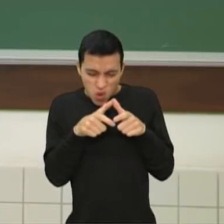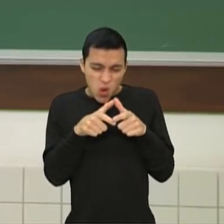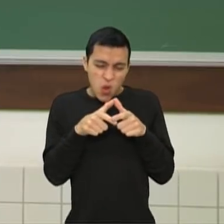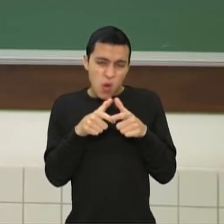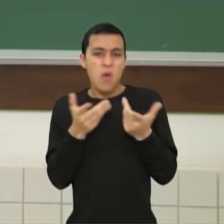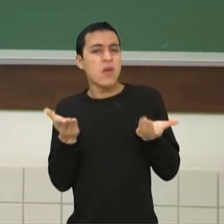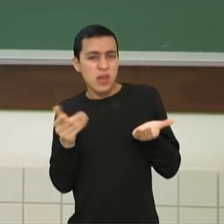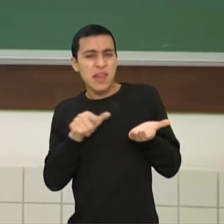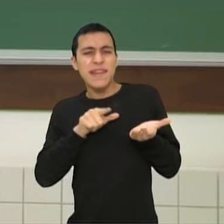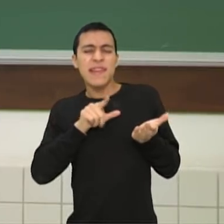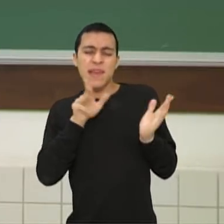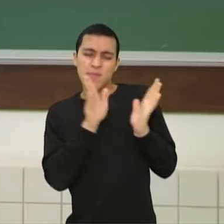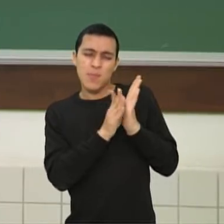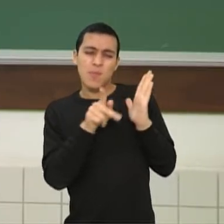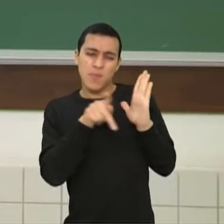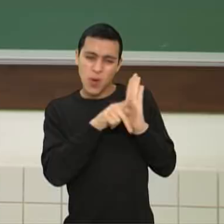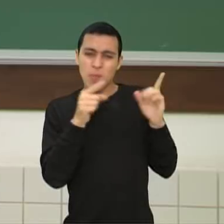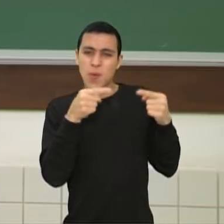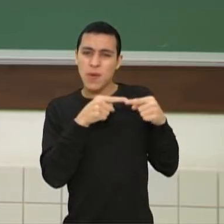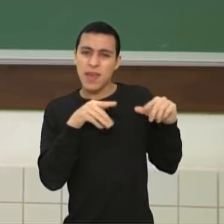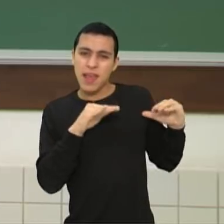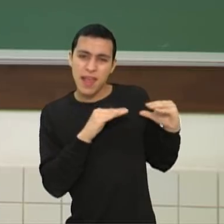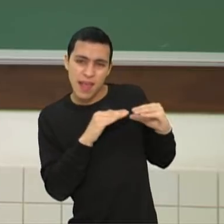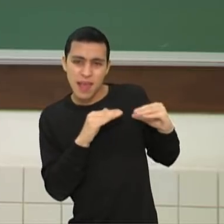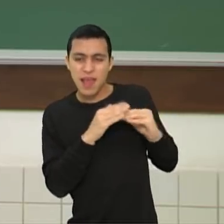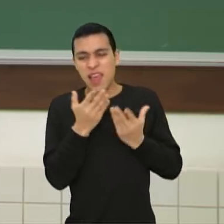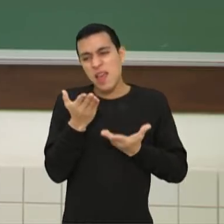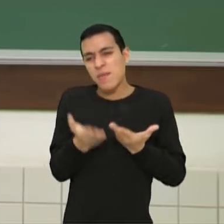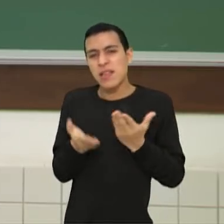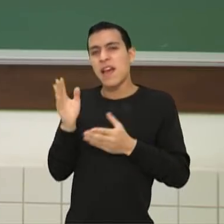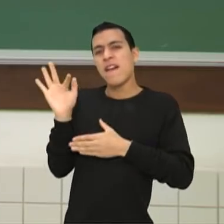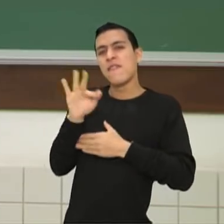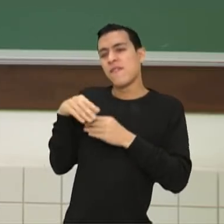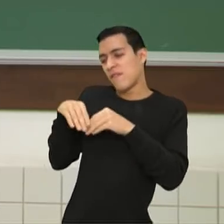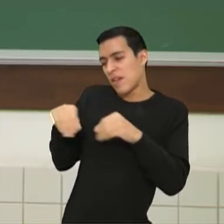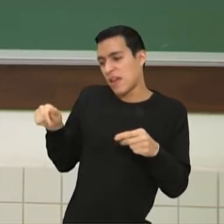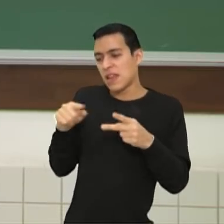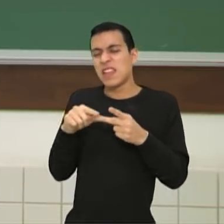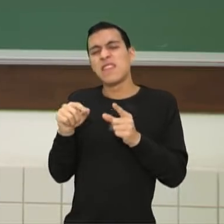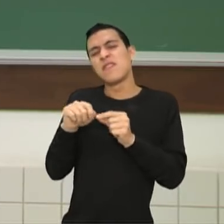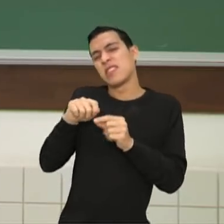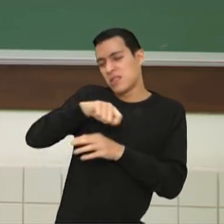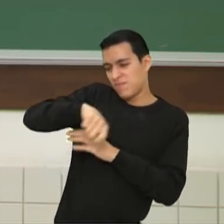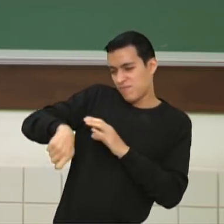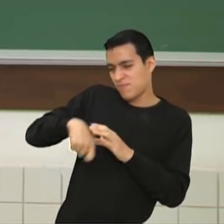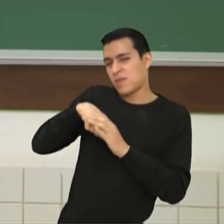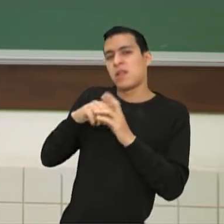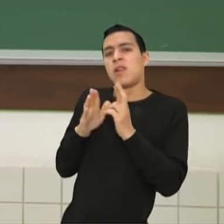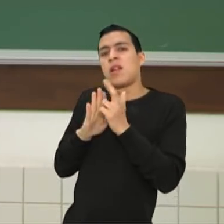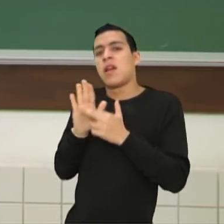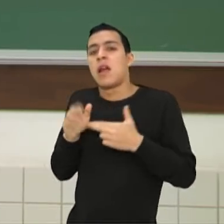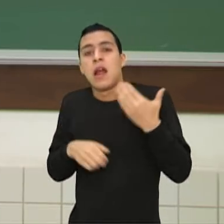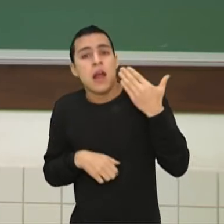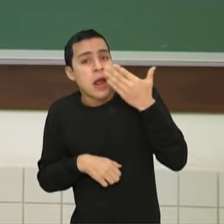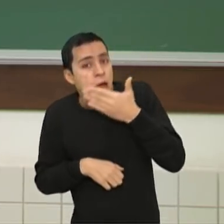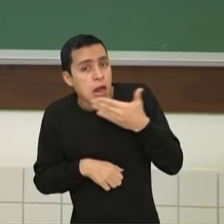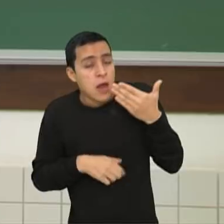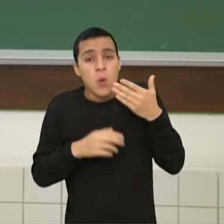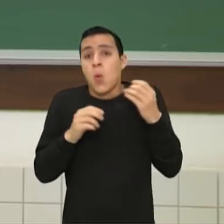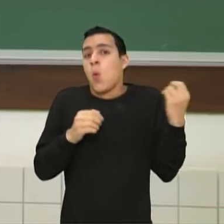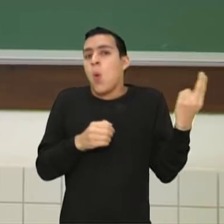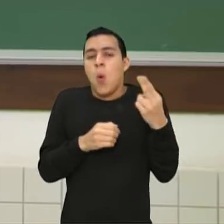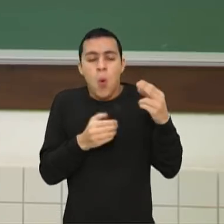pequenininha e ela tem uso doméstico para a gente pesar farinha, para fazer uma receita, açúcar ou